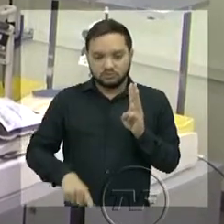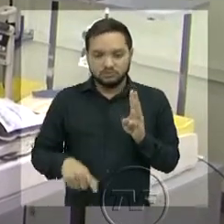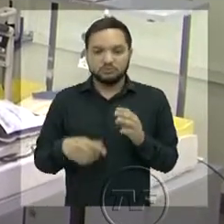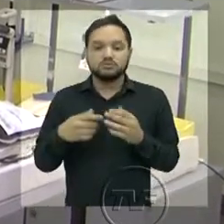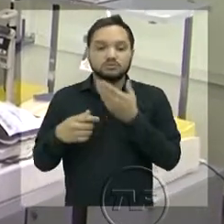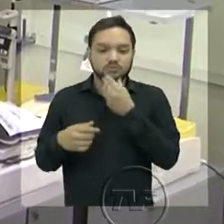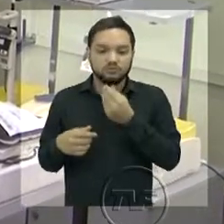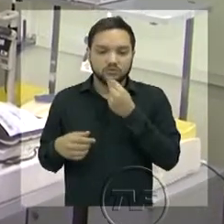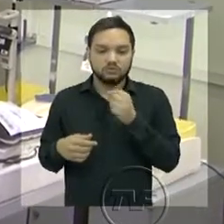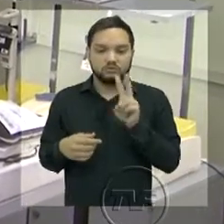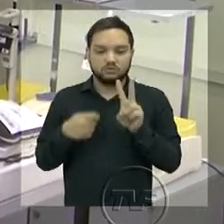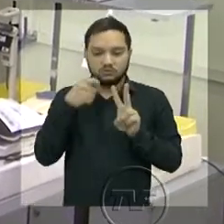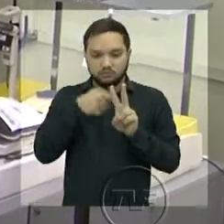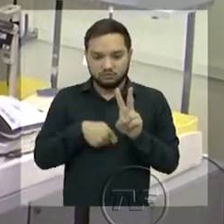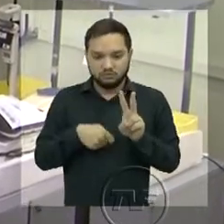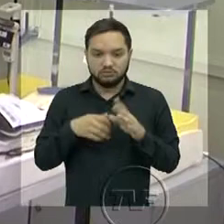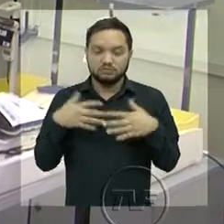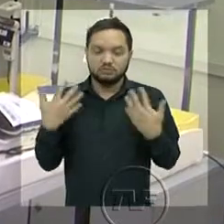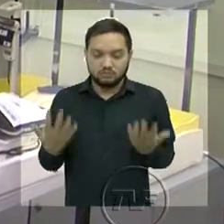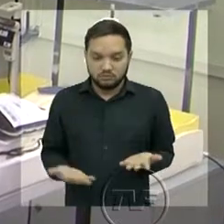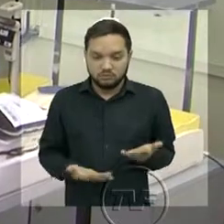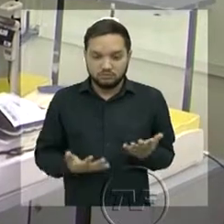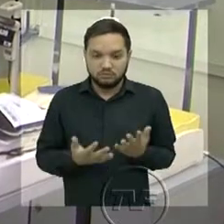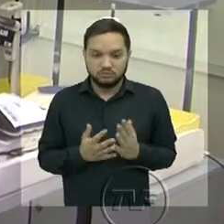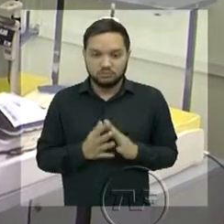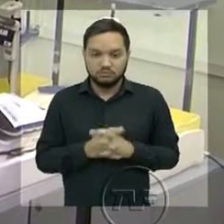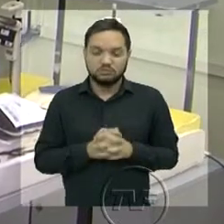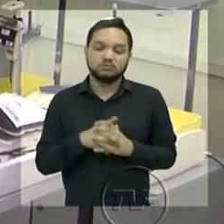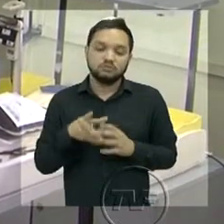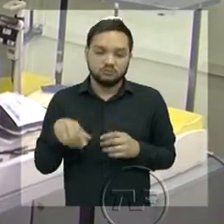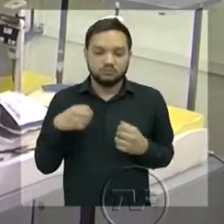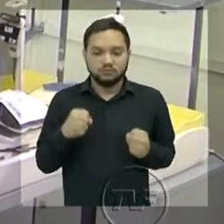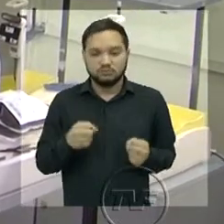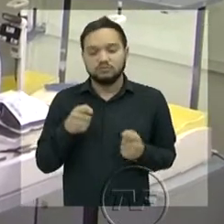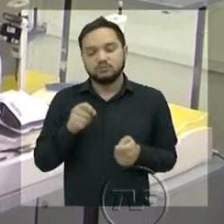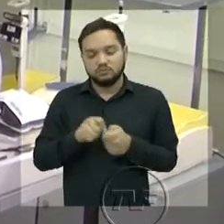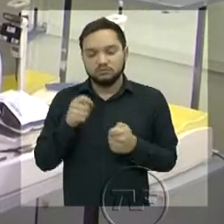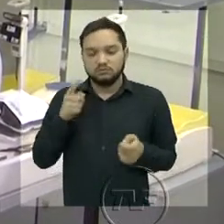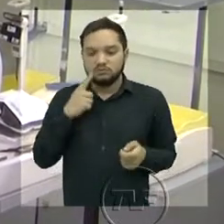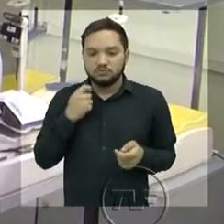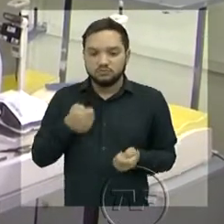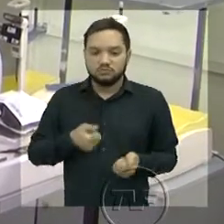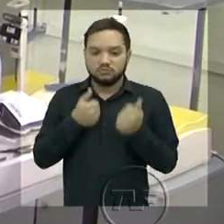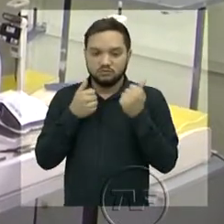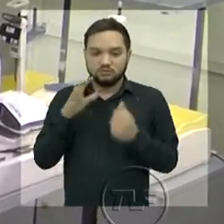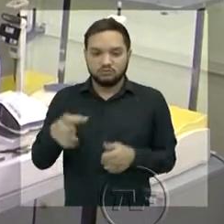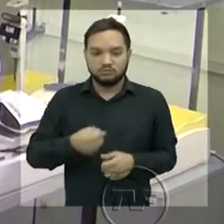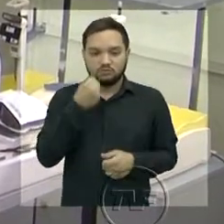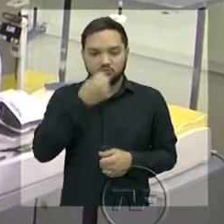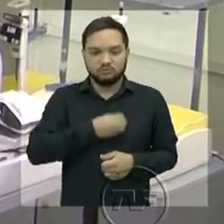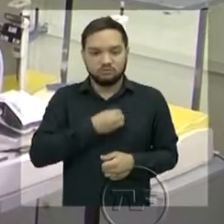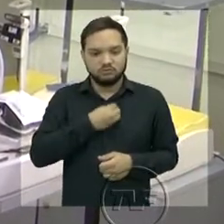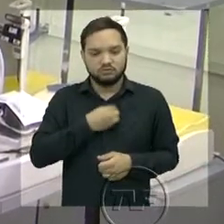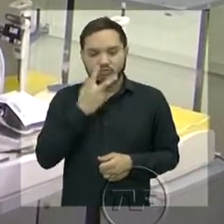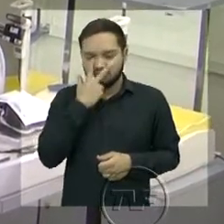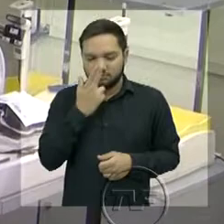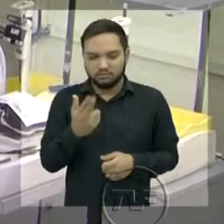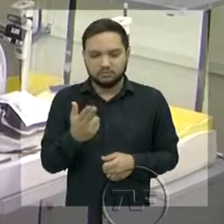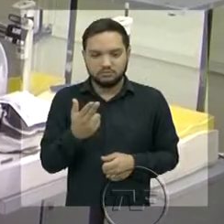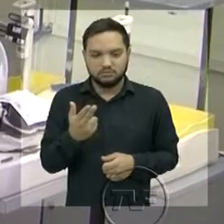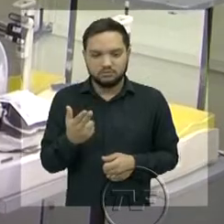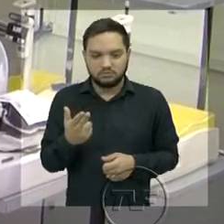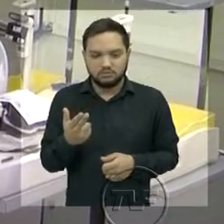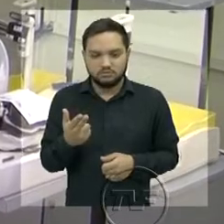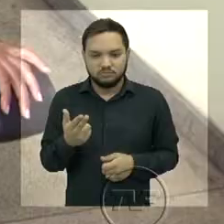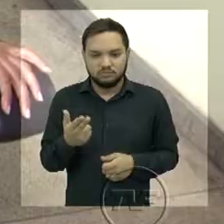os homens, 2 meses. Então, você tem que fazer a sua doação também. Salvar vidas é um gesto, mas